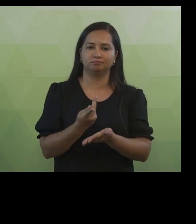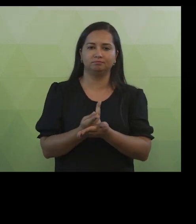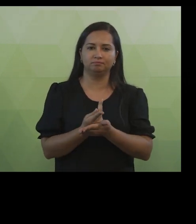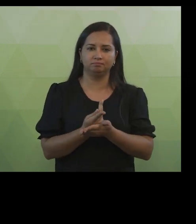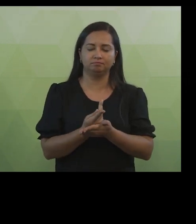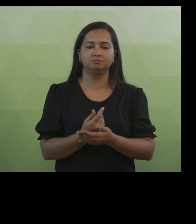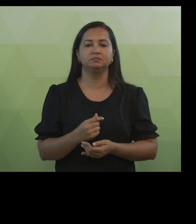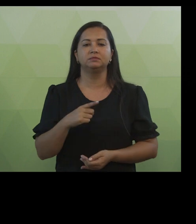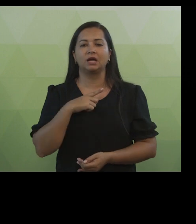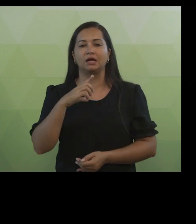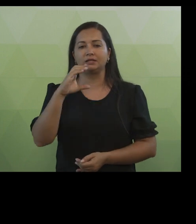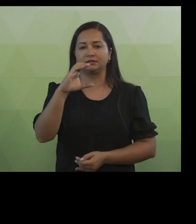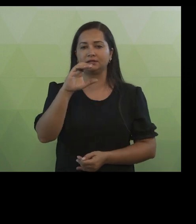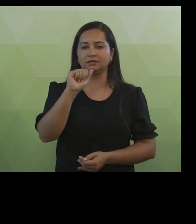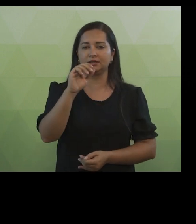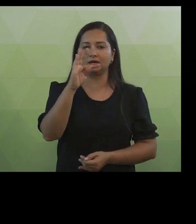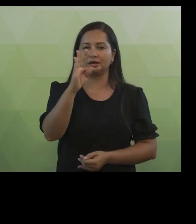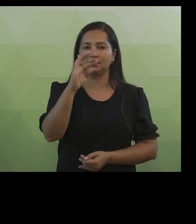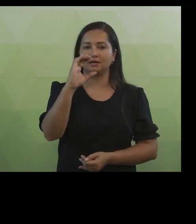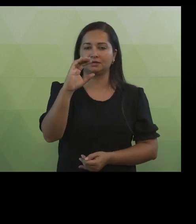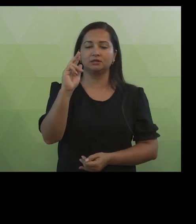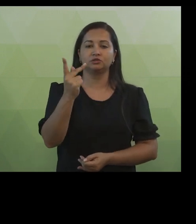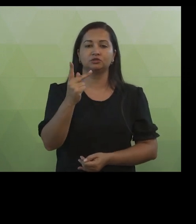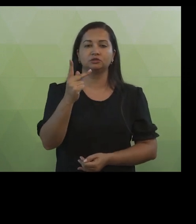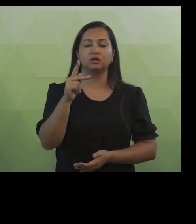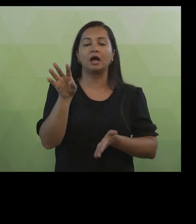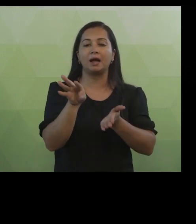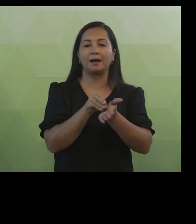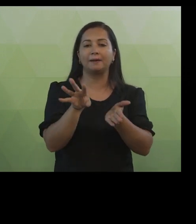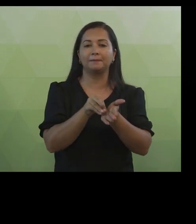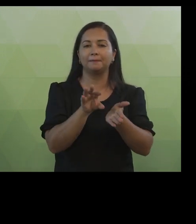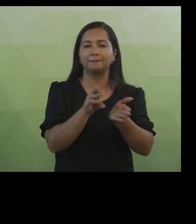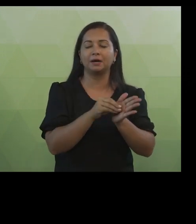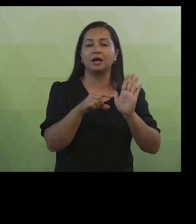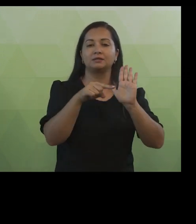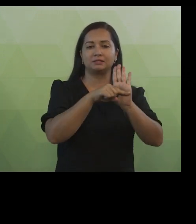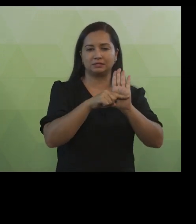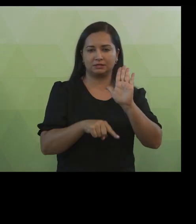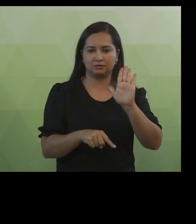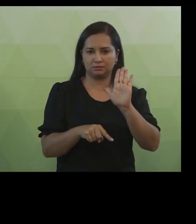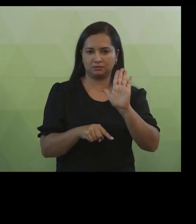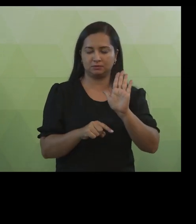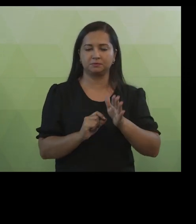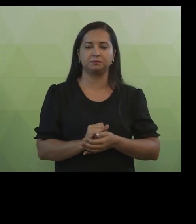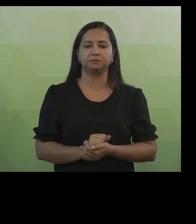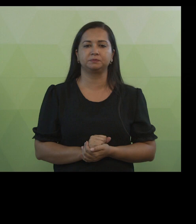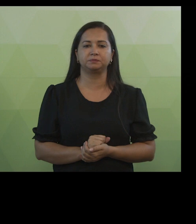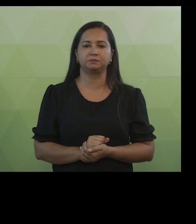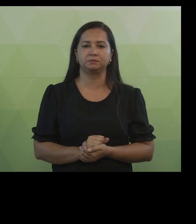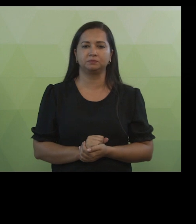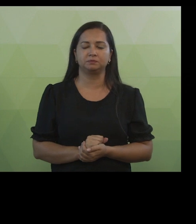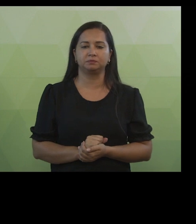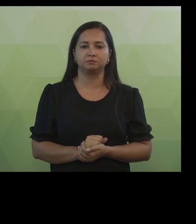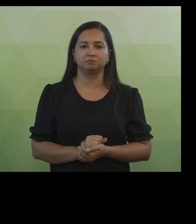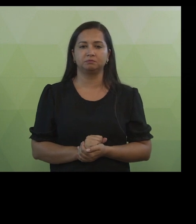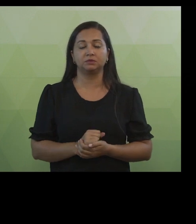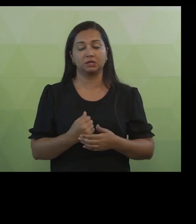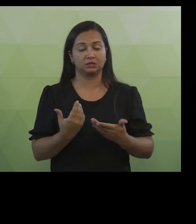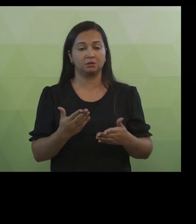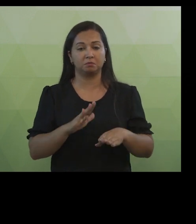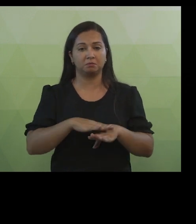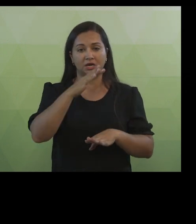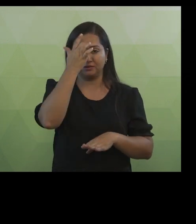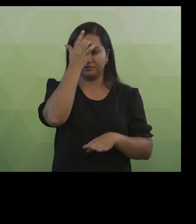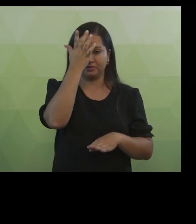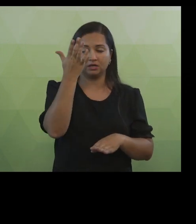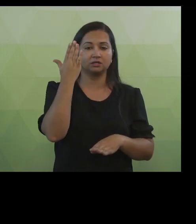catch, que são para capturar as exceções possíveis desse bloco monitorado. Uma leitura